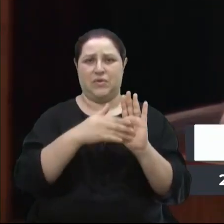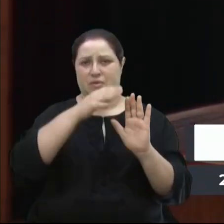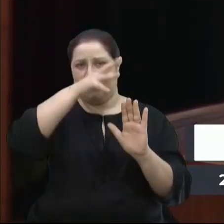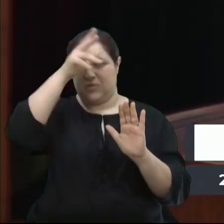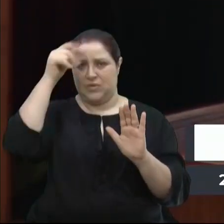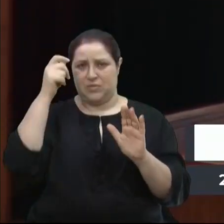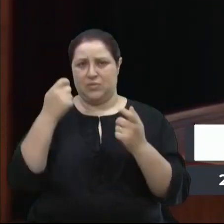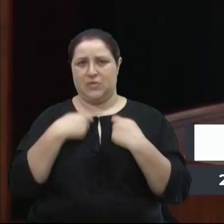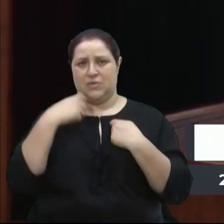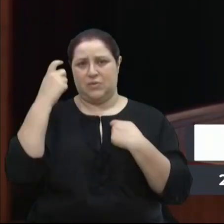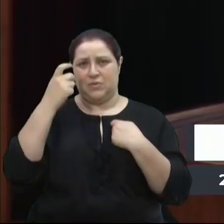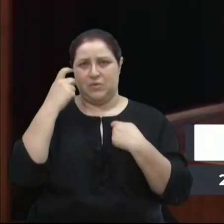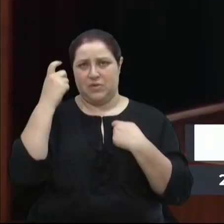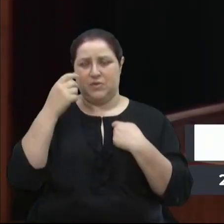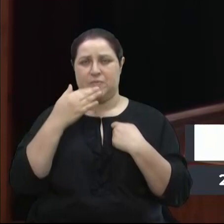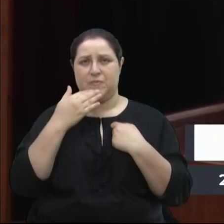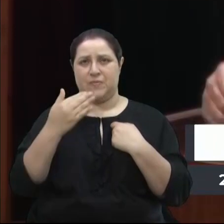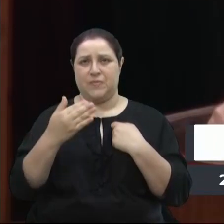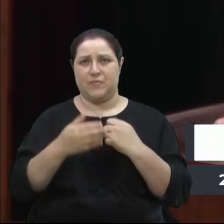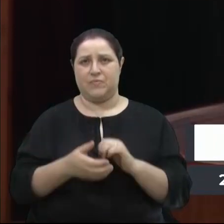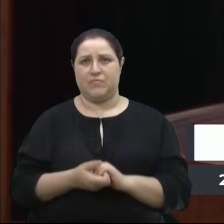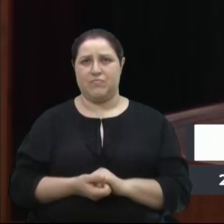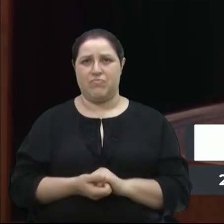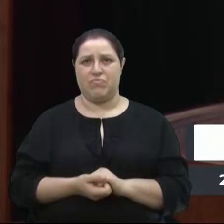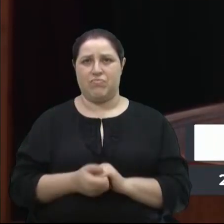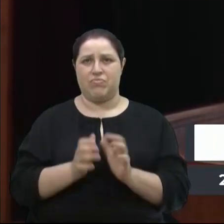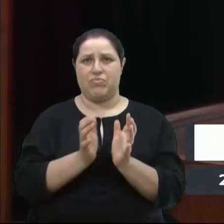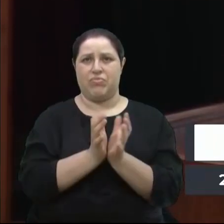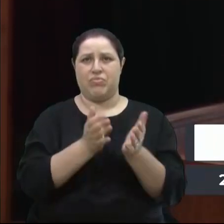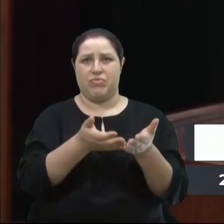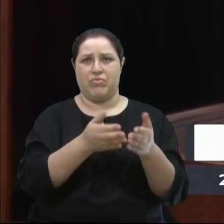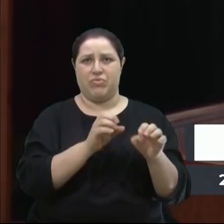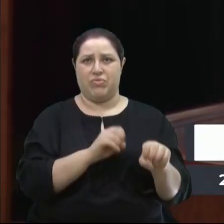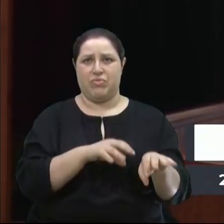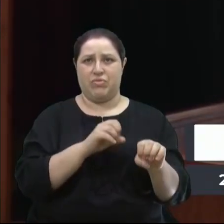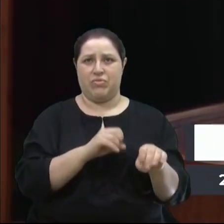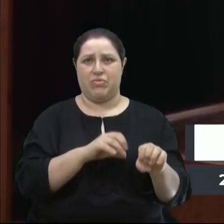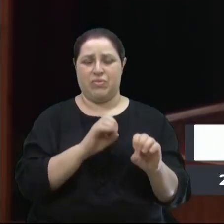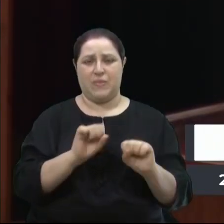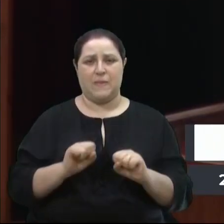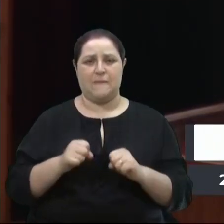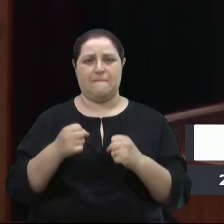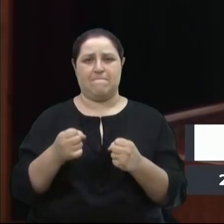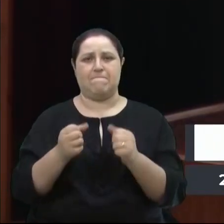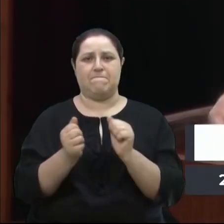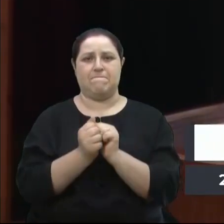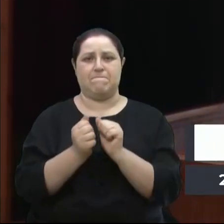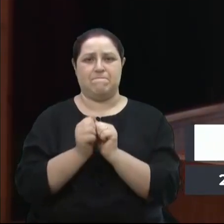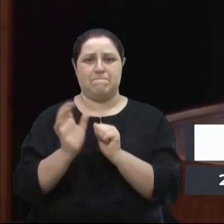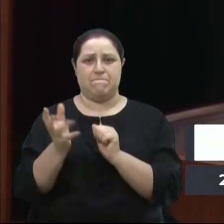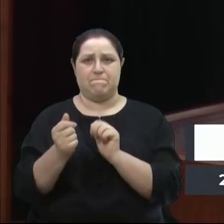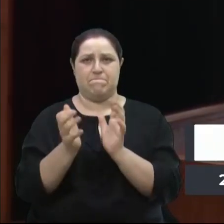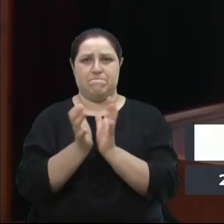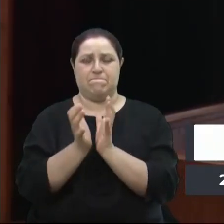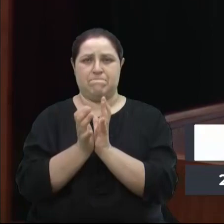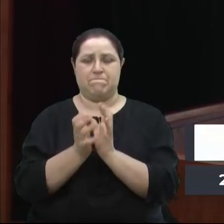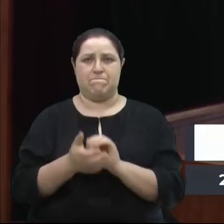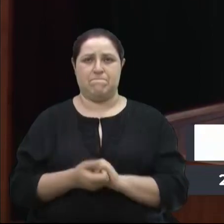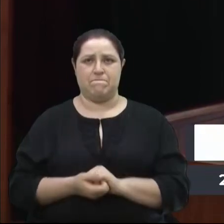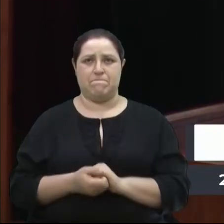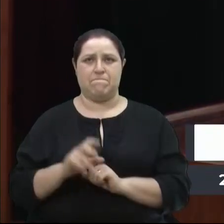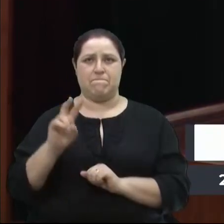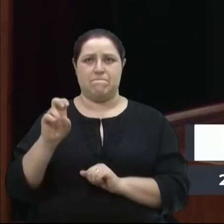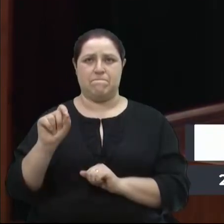preocupa muito e eu pediria à Comissão de Educação que se empenhasse juntamente com os nobres pares. A questão é